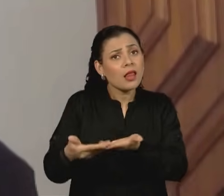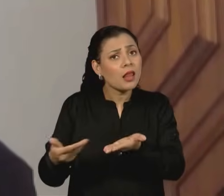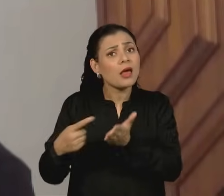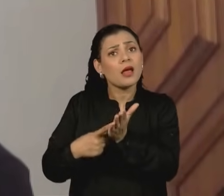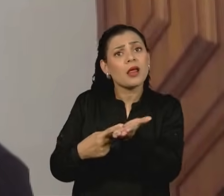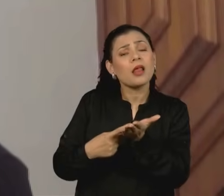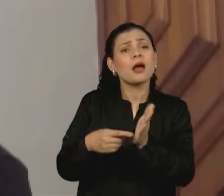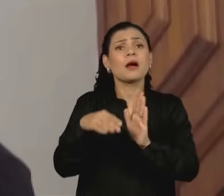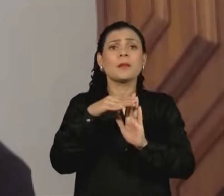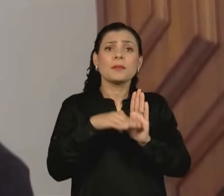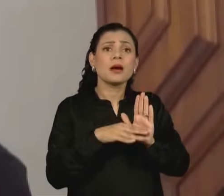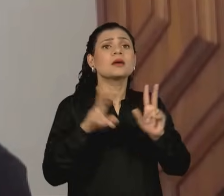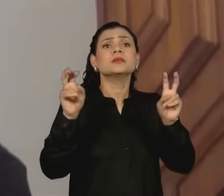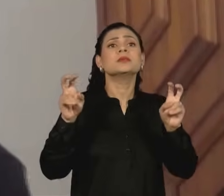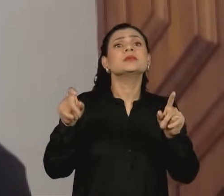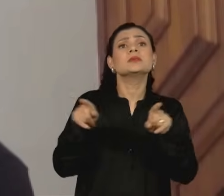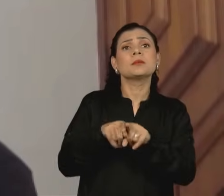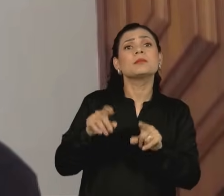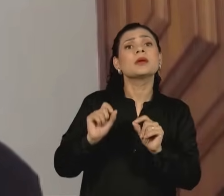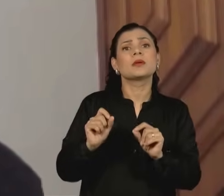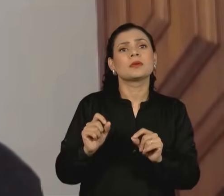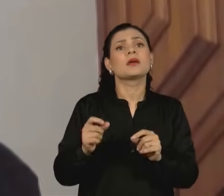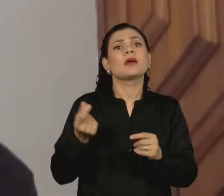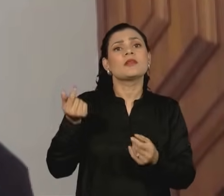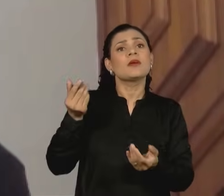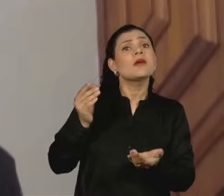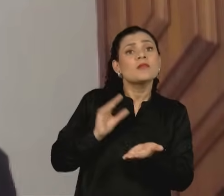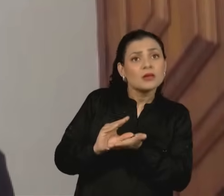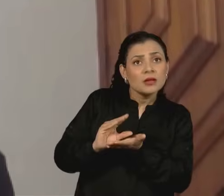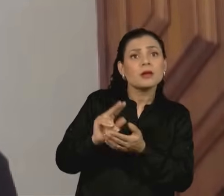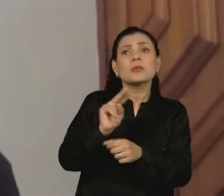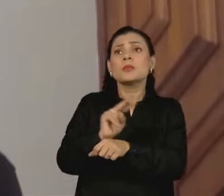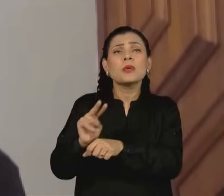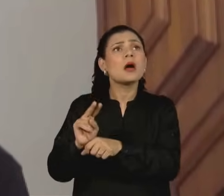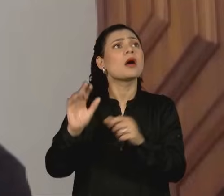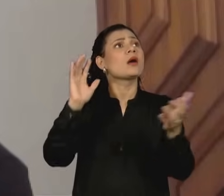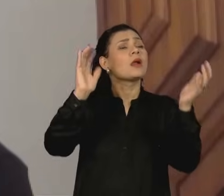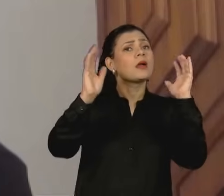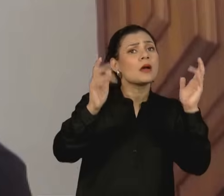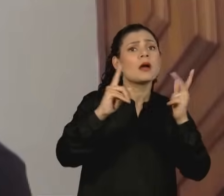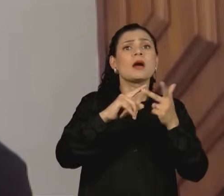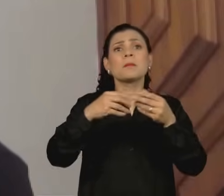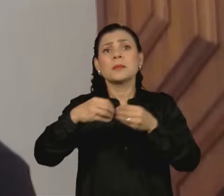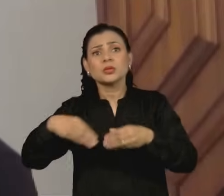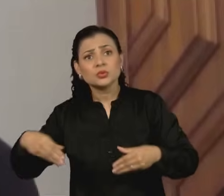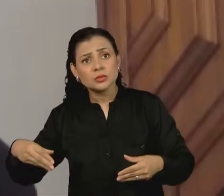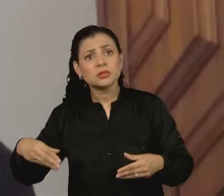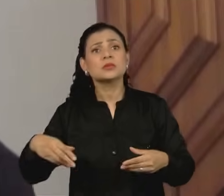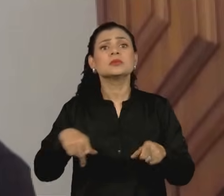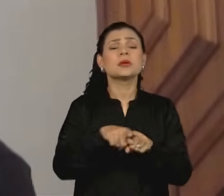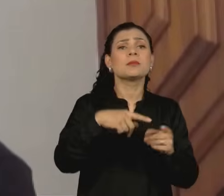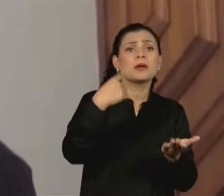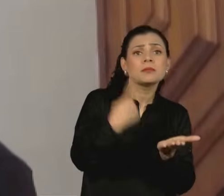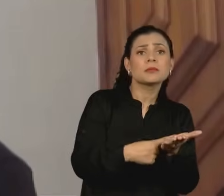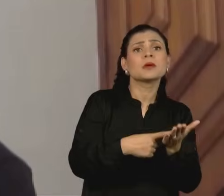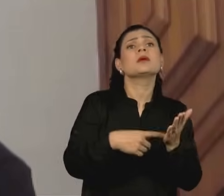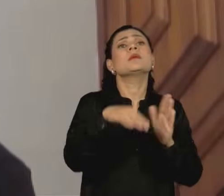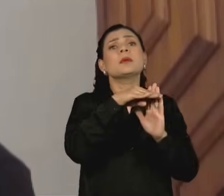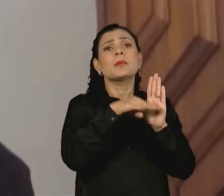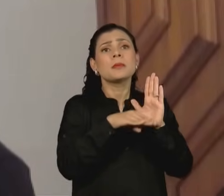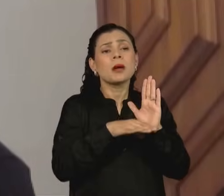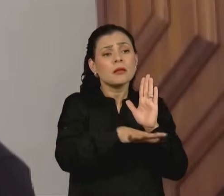outros nomes, né? Vai falar de mitigação, de financiamento climático, de perdas e danos, vai falar dessa agenda